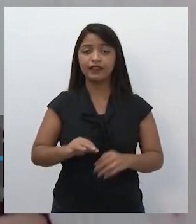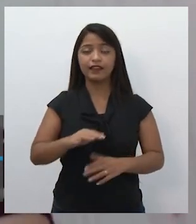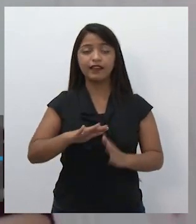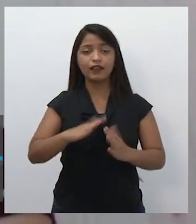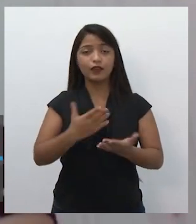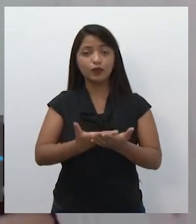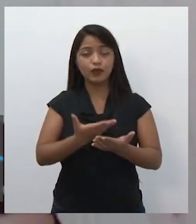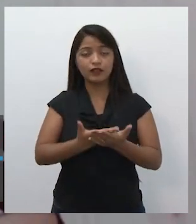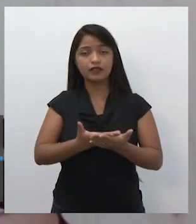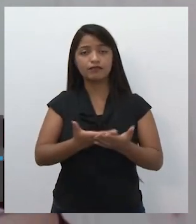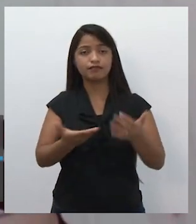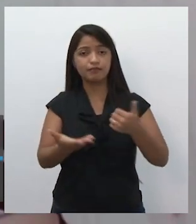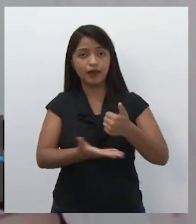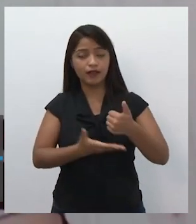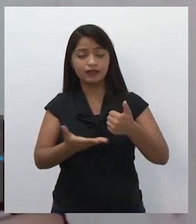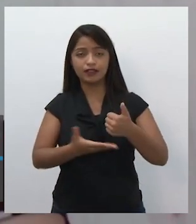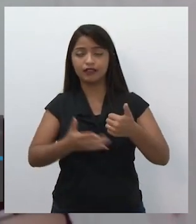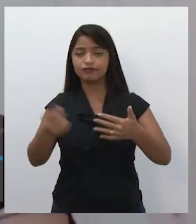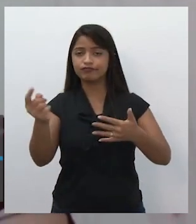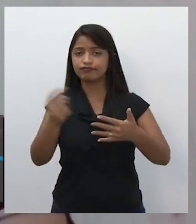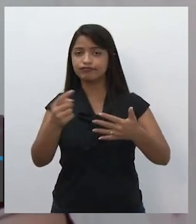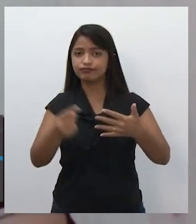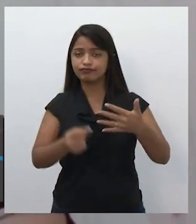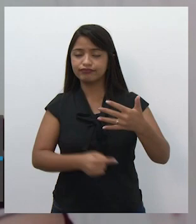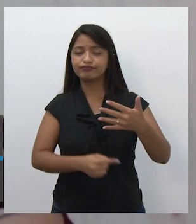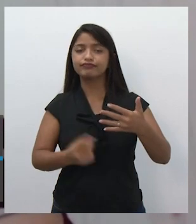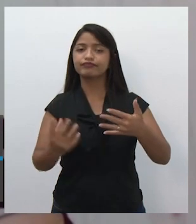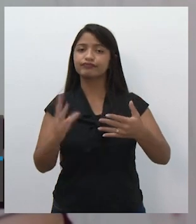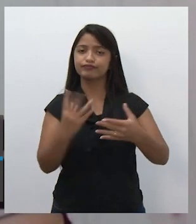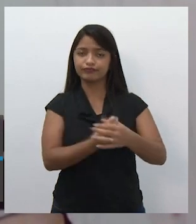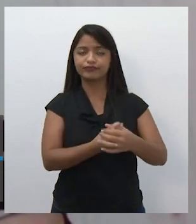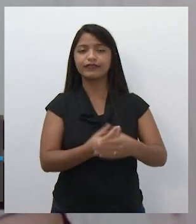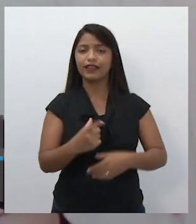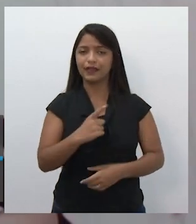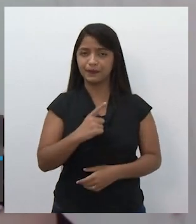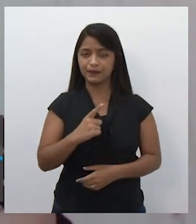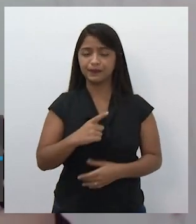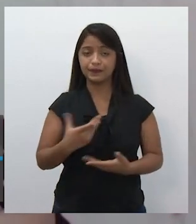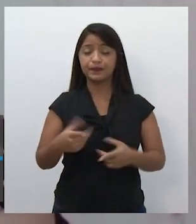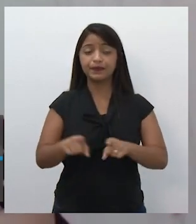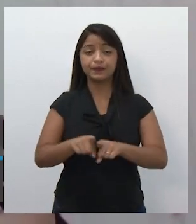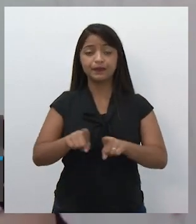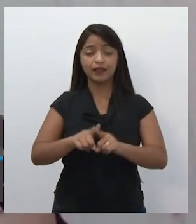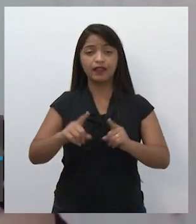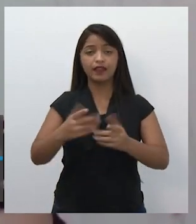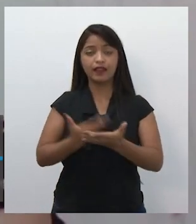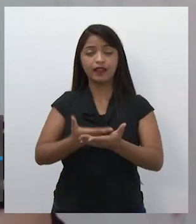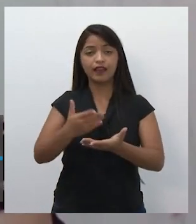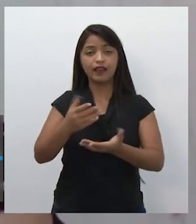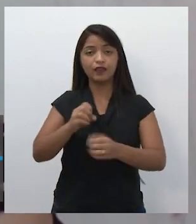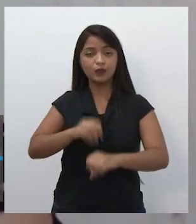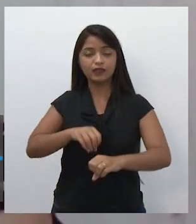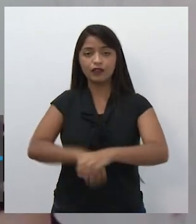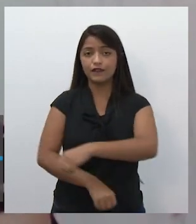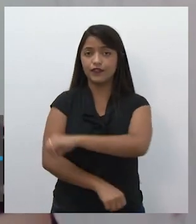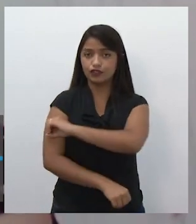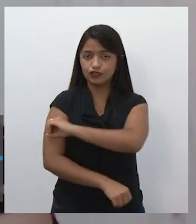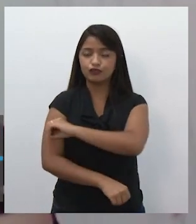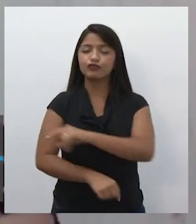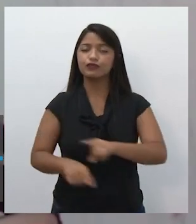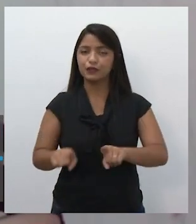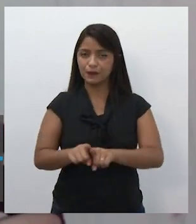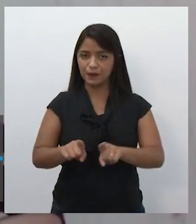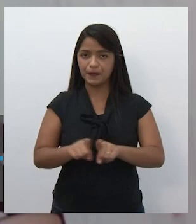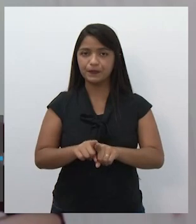né? Já vem no currículo das etapas da educação infantil e agora também são as mesmas